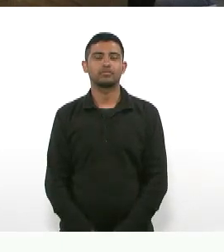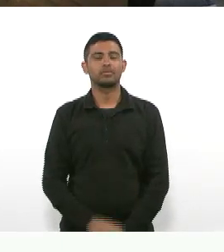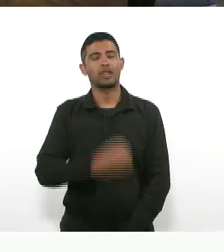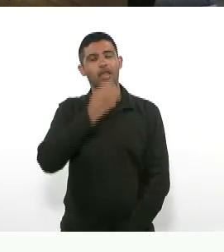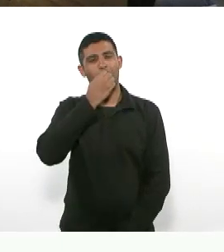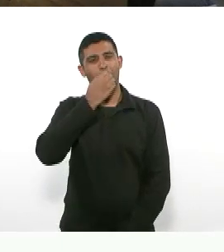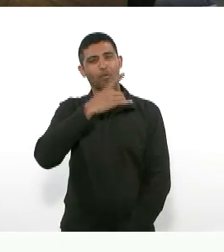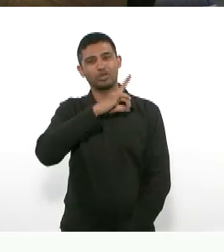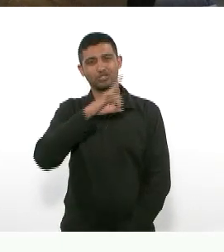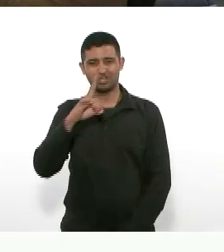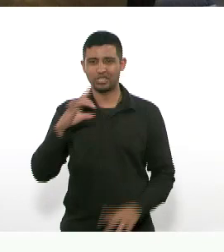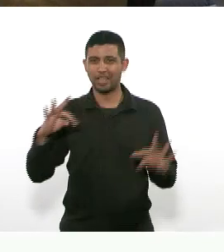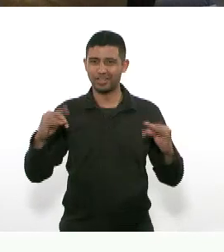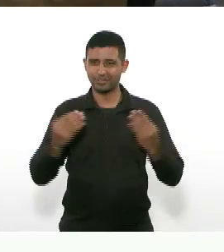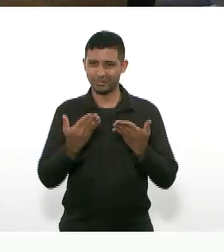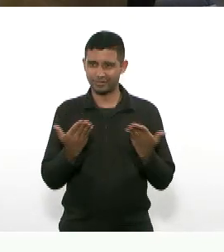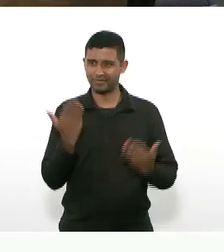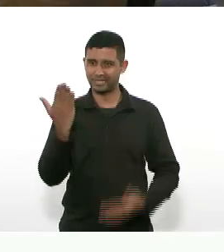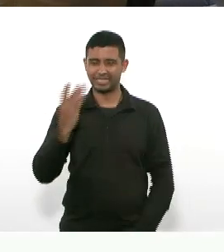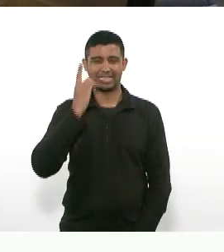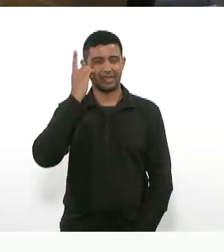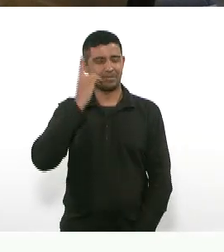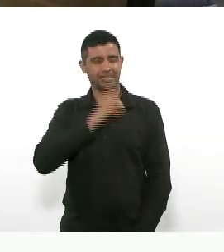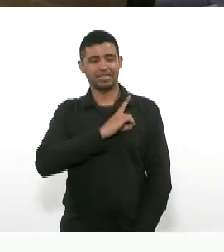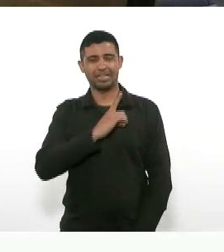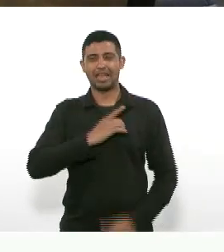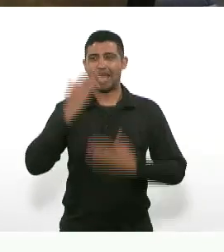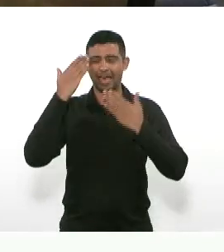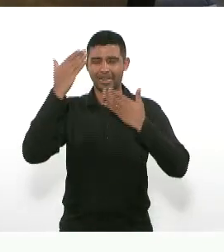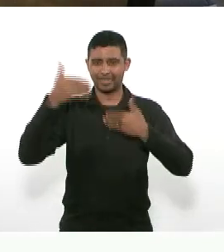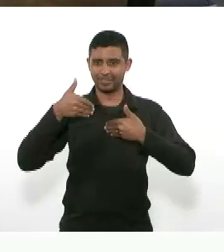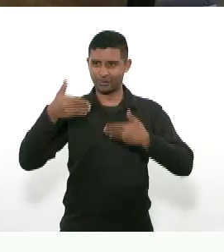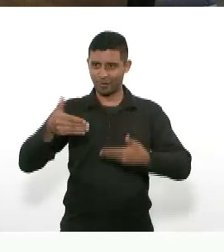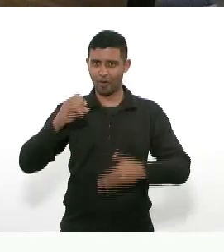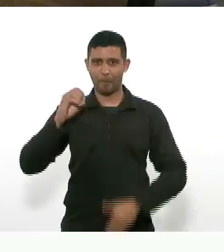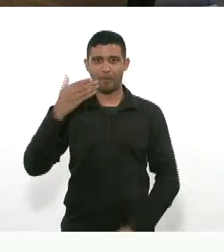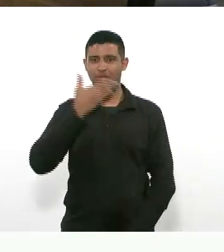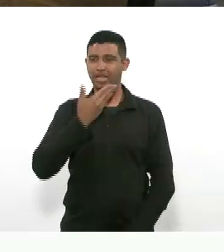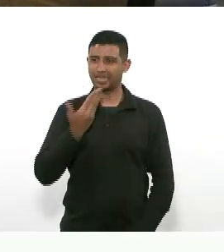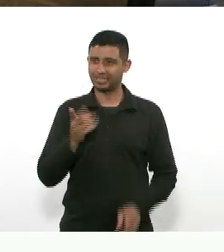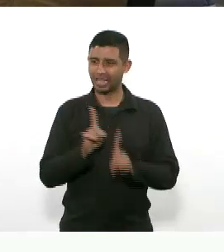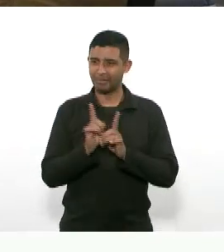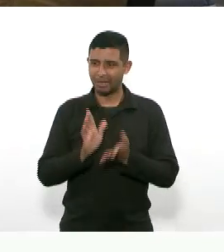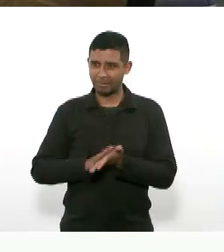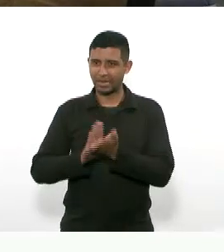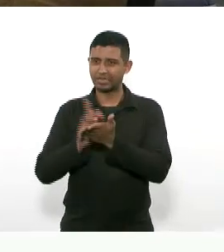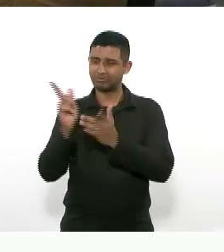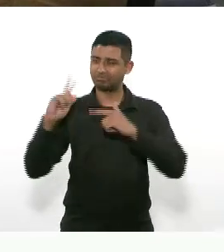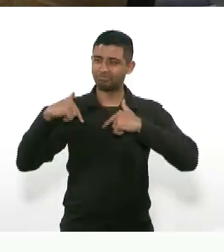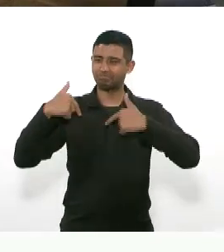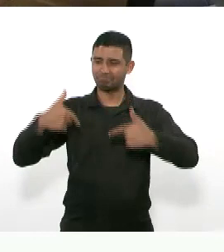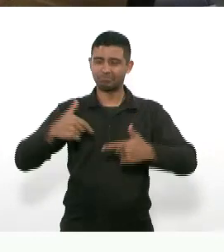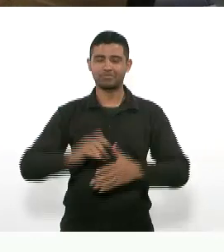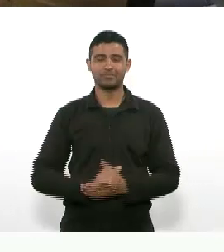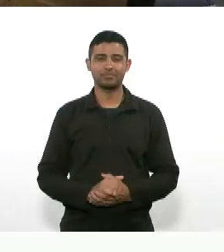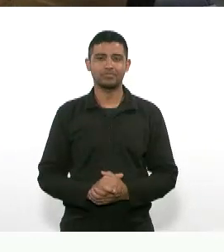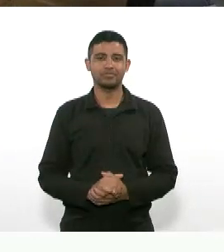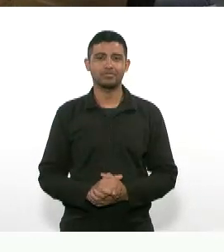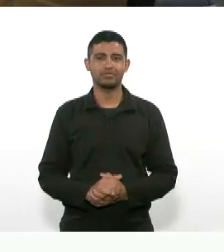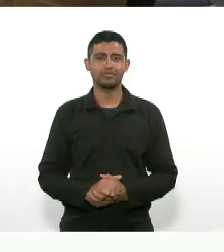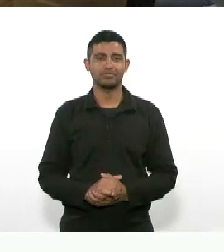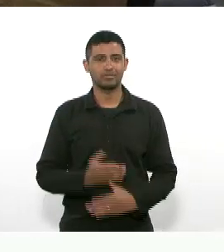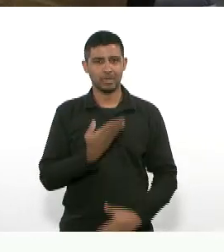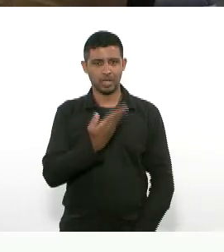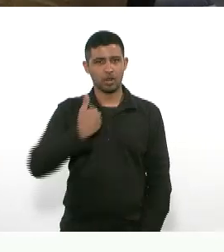Bom dia a todos. Doutora Marta, queria lhe agradecer pelo convite, a oportunidade, parabenizar pela iniciativa. O